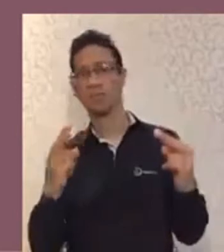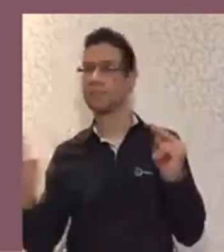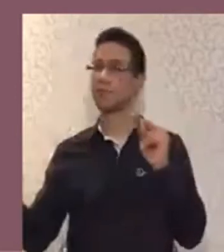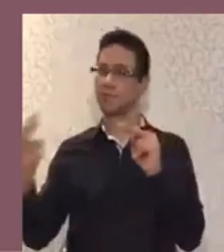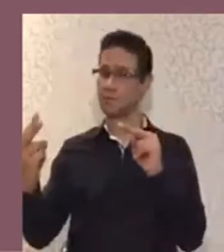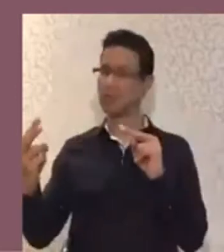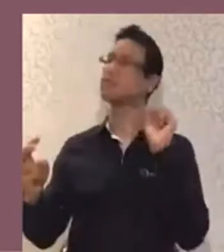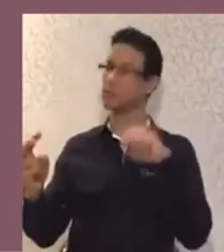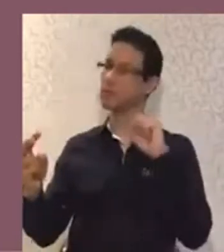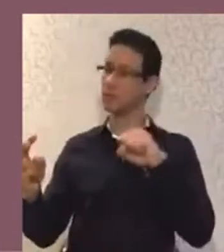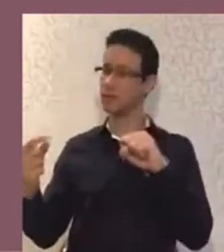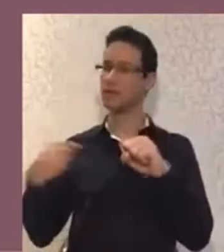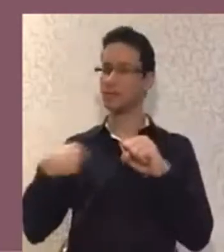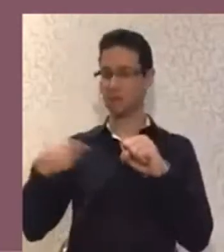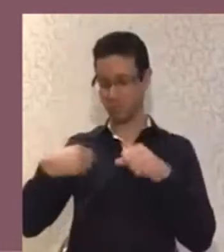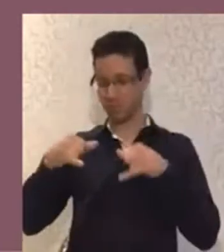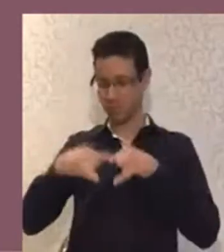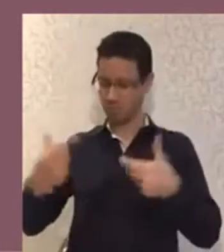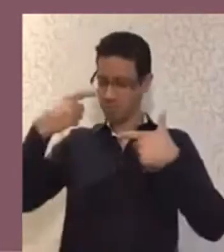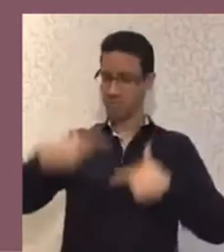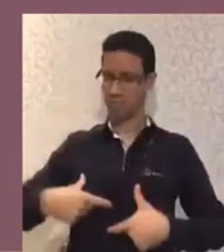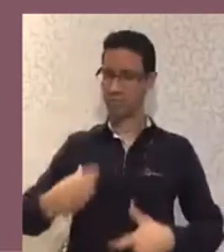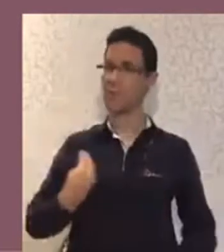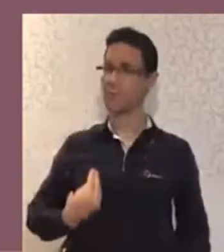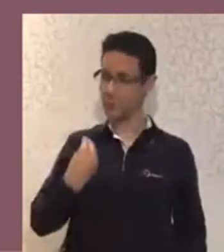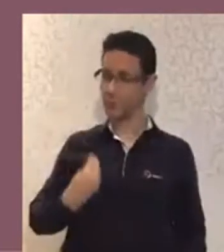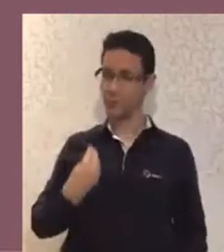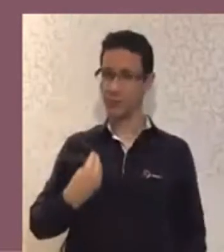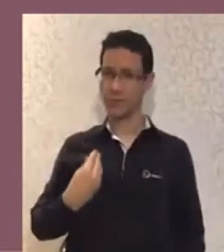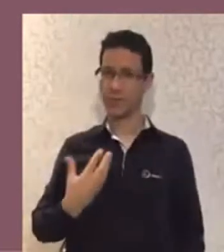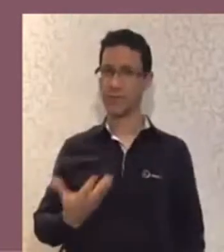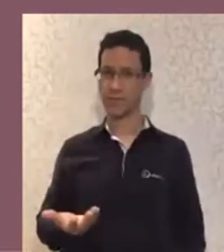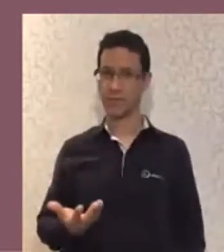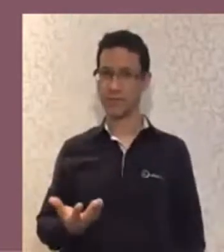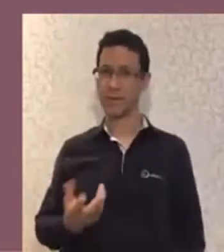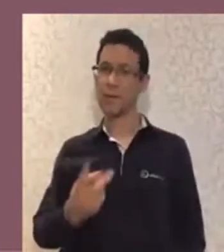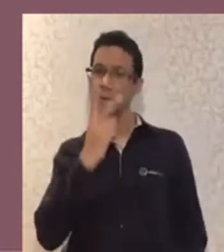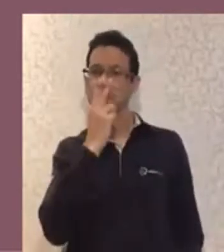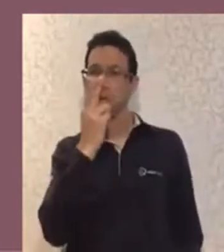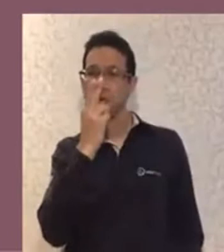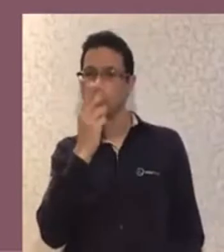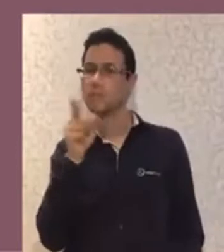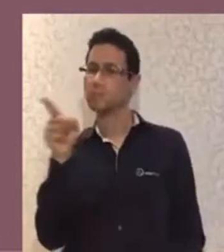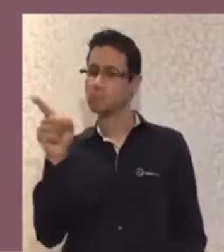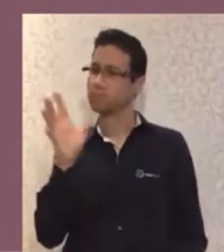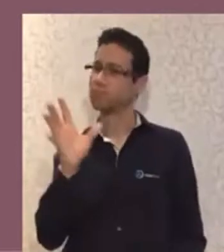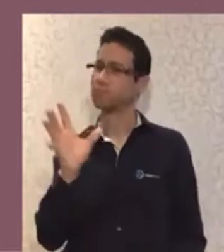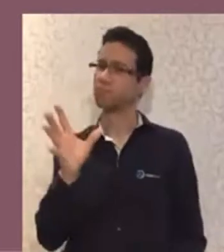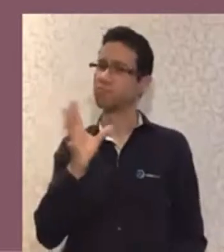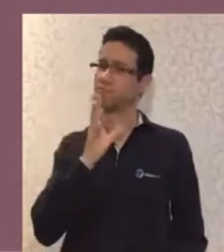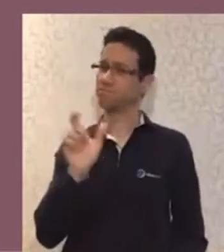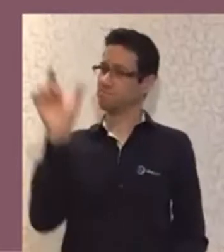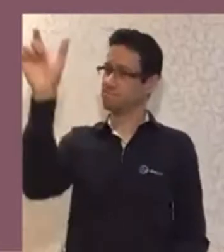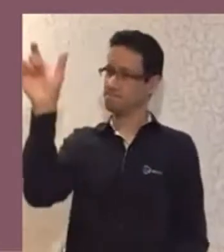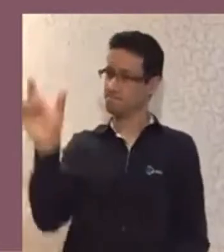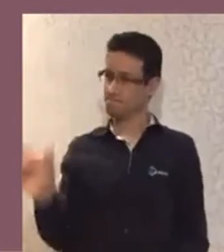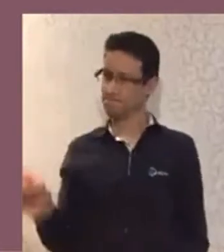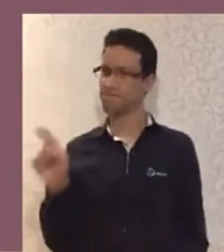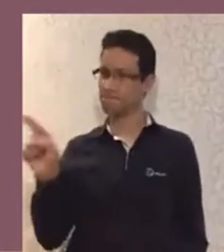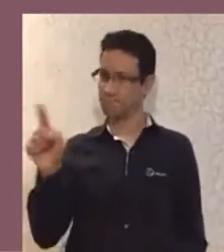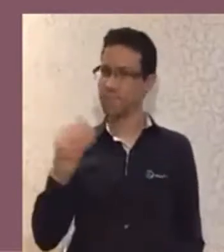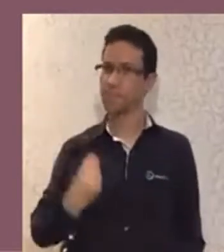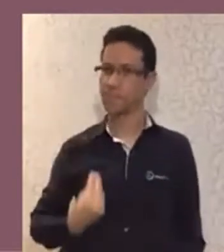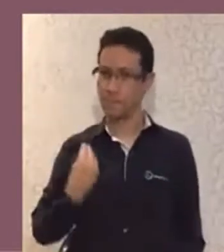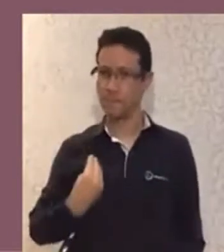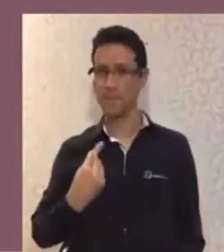aqui. Quer dizer, eu te reconheço que tu estás aqui. E o outro